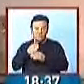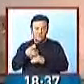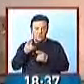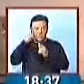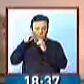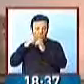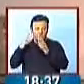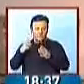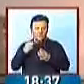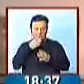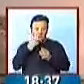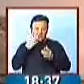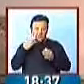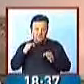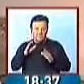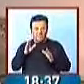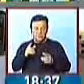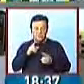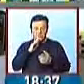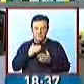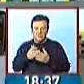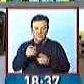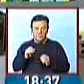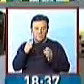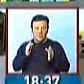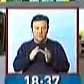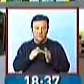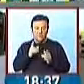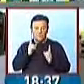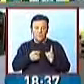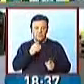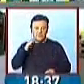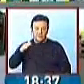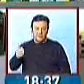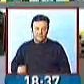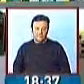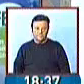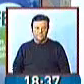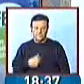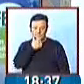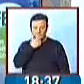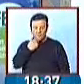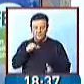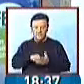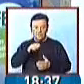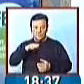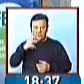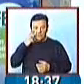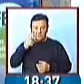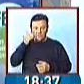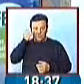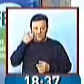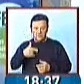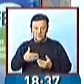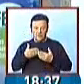científicos de uma forma muito simples, mas proporcionar aquele primeiro contacto com a ciência. O Centro de Ciência Viva de Bragança está